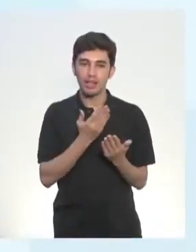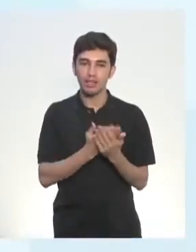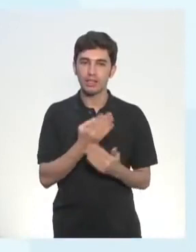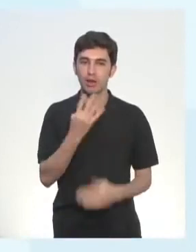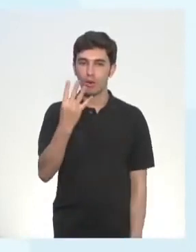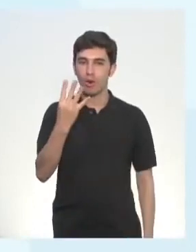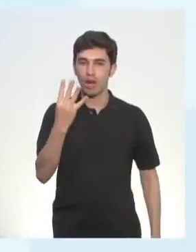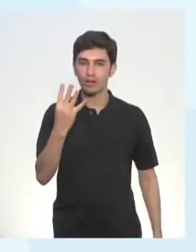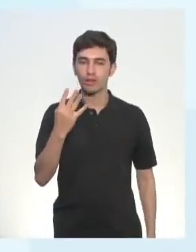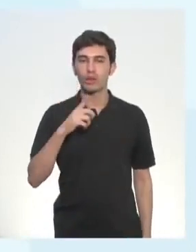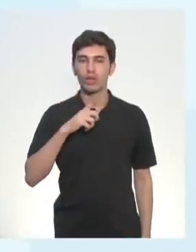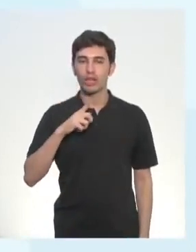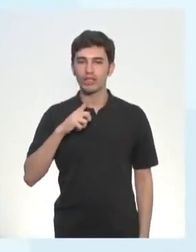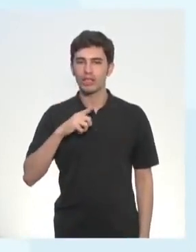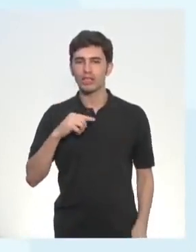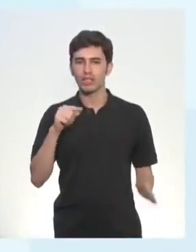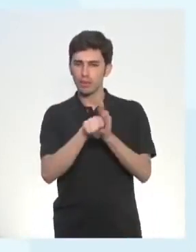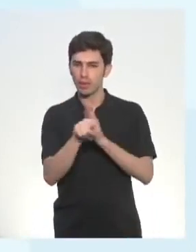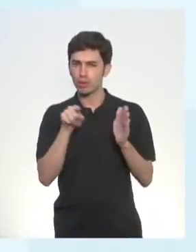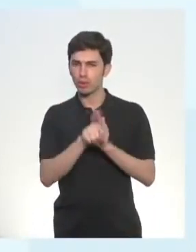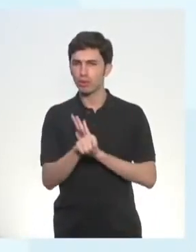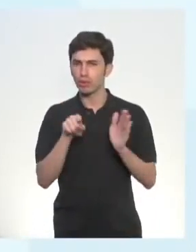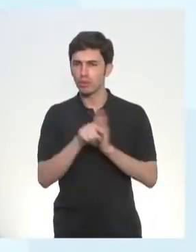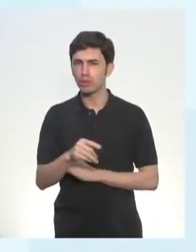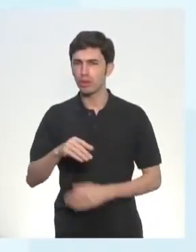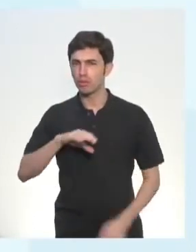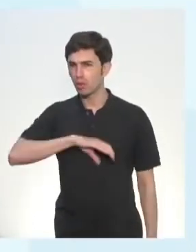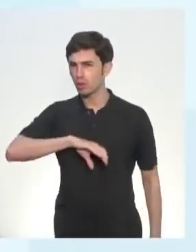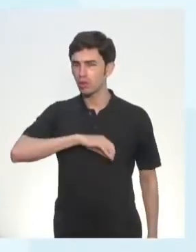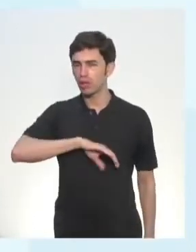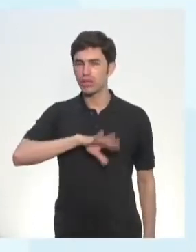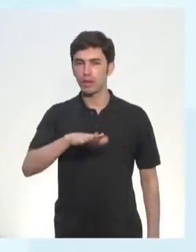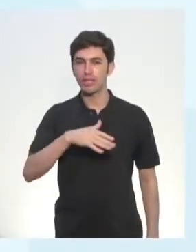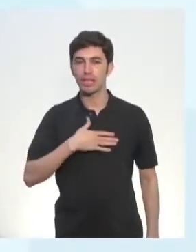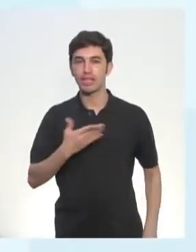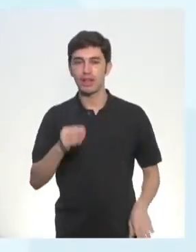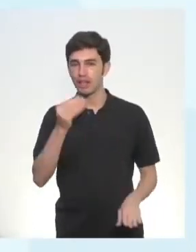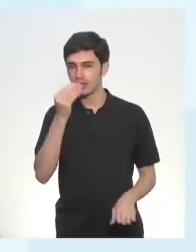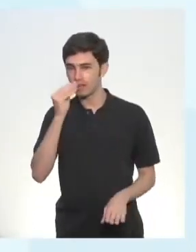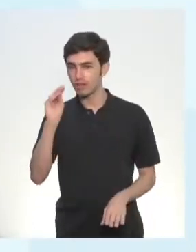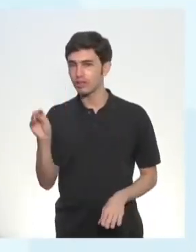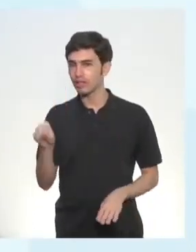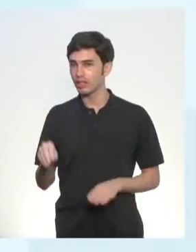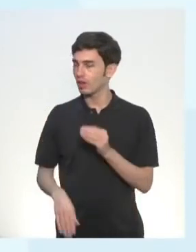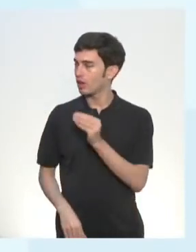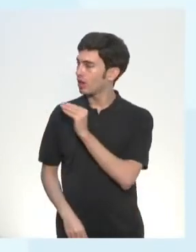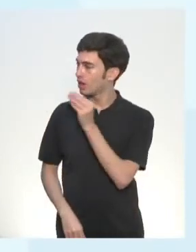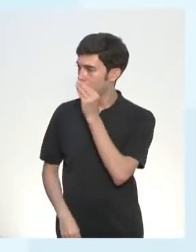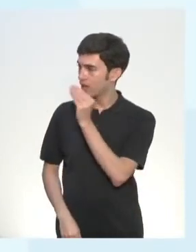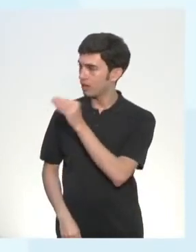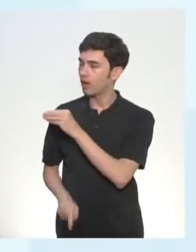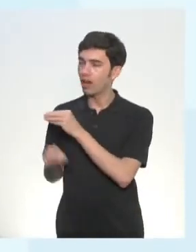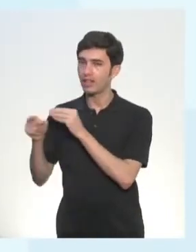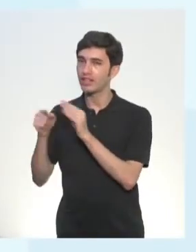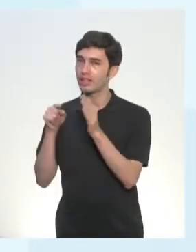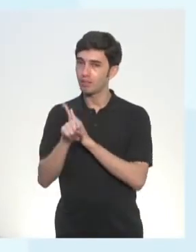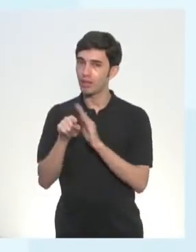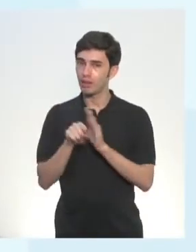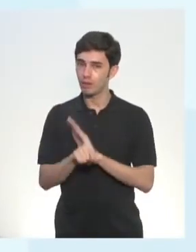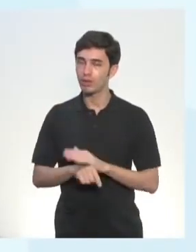questões em português aqui, aí o pessoal fala, mas é aula de português ou inglês? Não, é aula de inglês, então vamos deixar essas questões